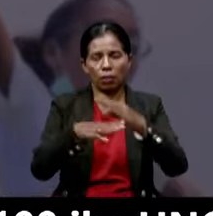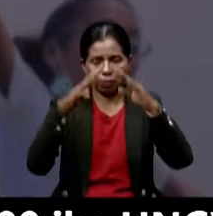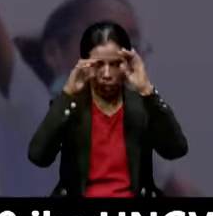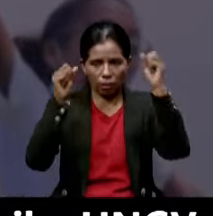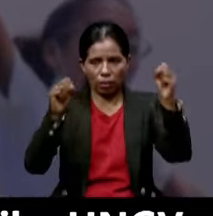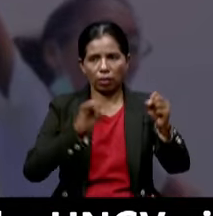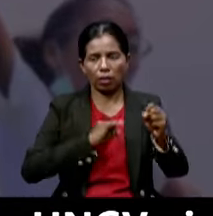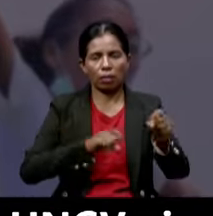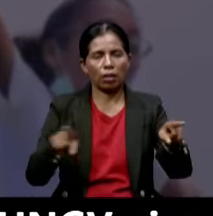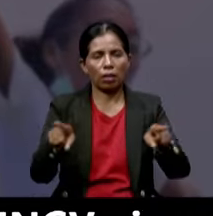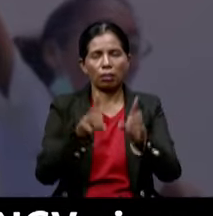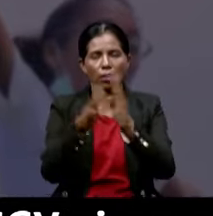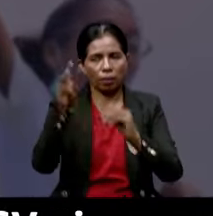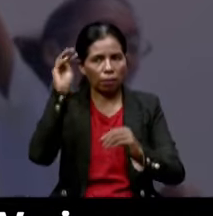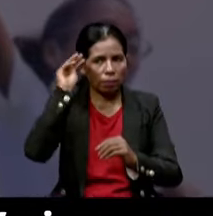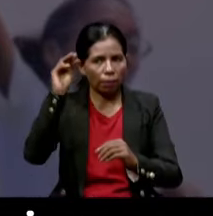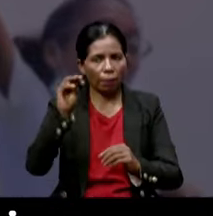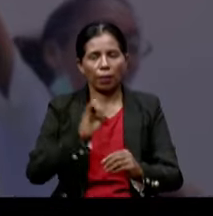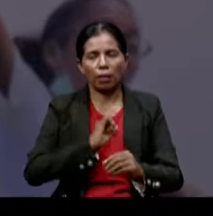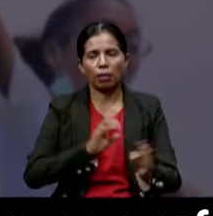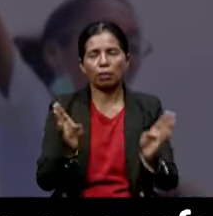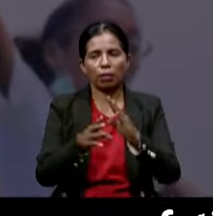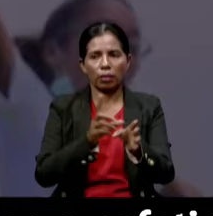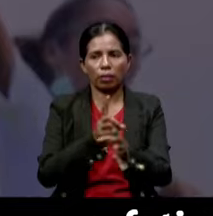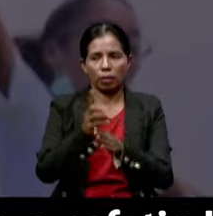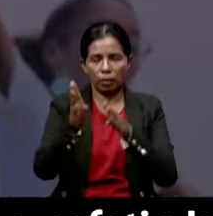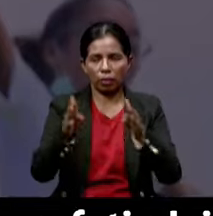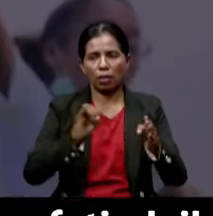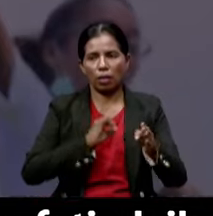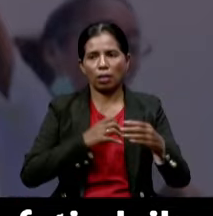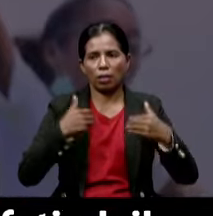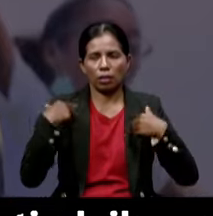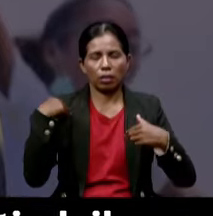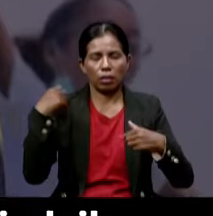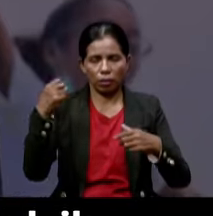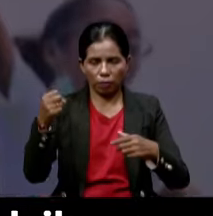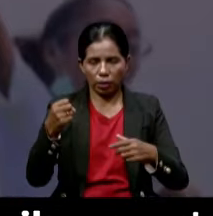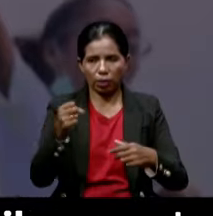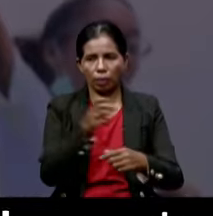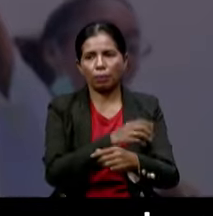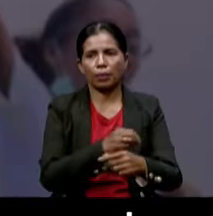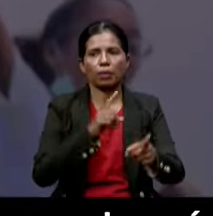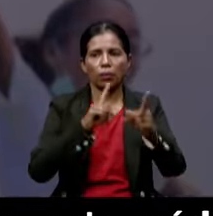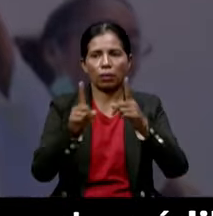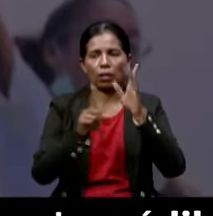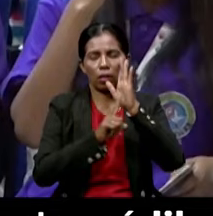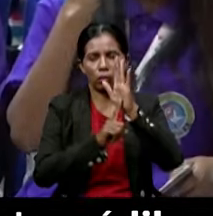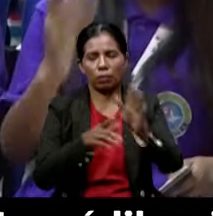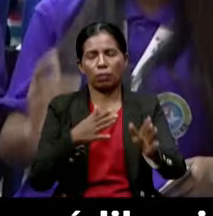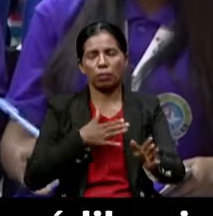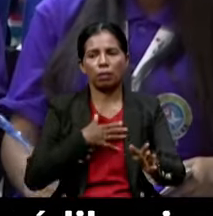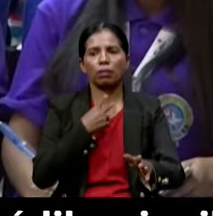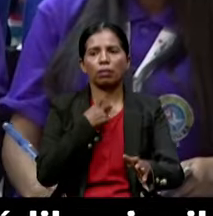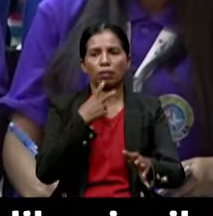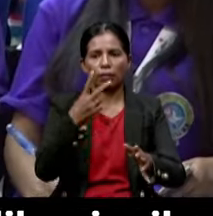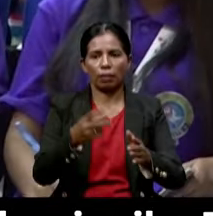sai ministra hau kara sai diretora hau ia bir no poder podi kuliah sai hau miliang